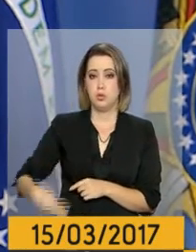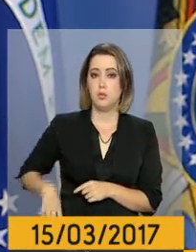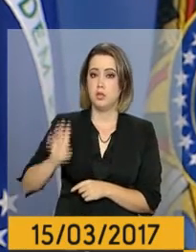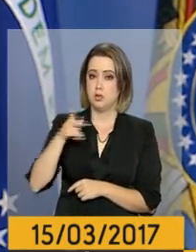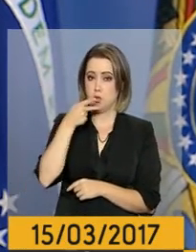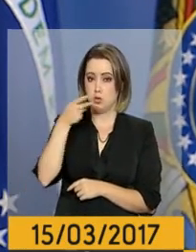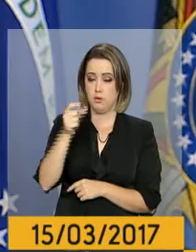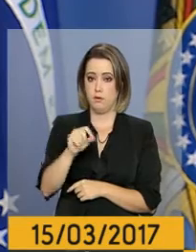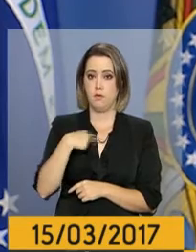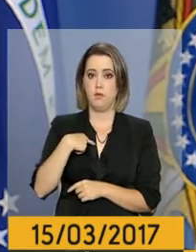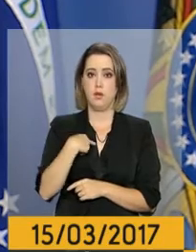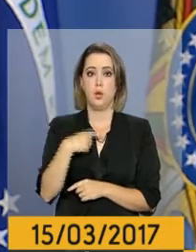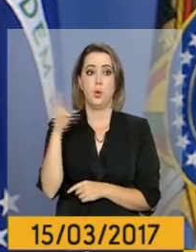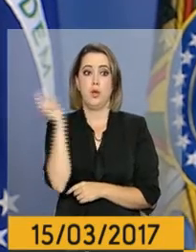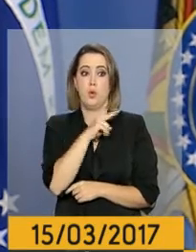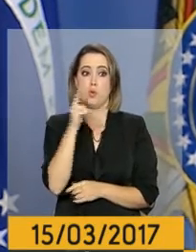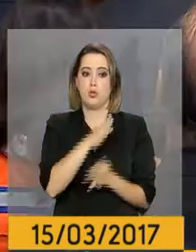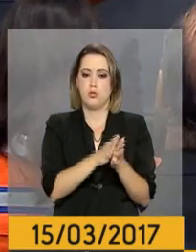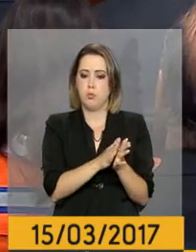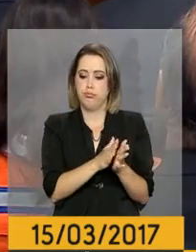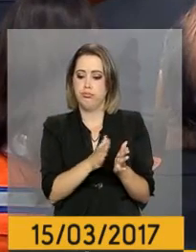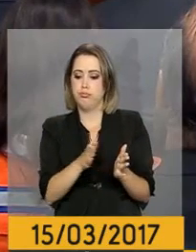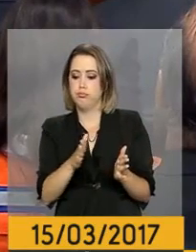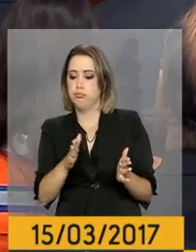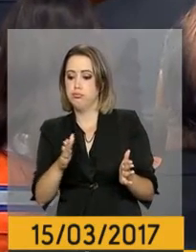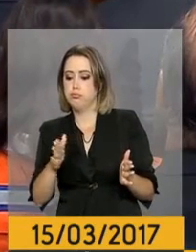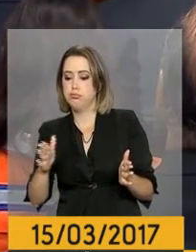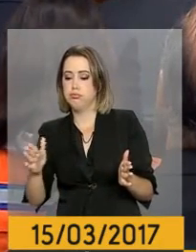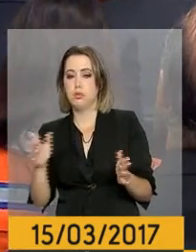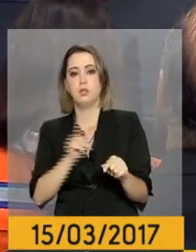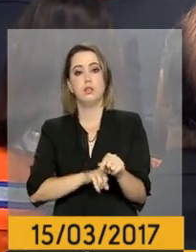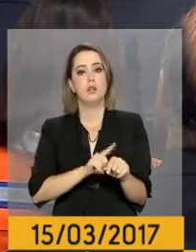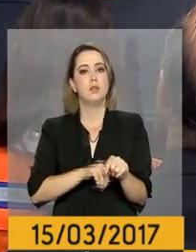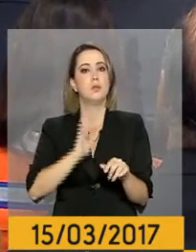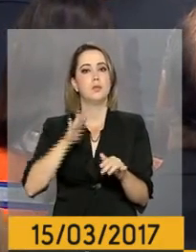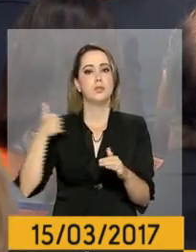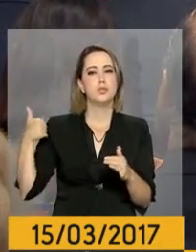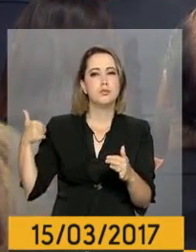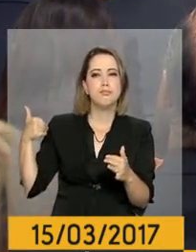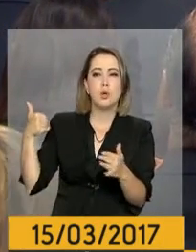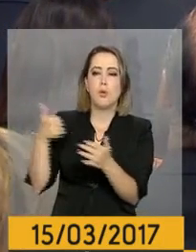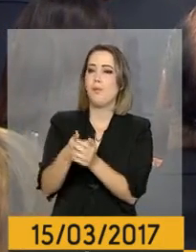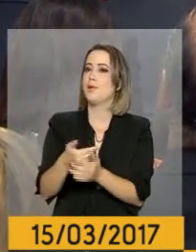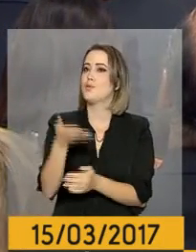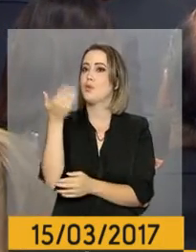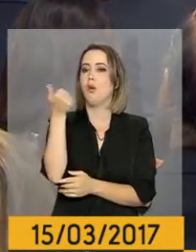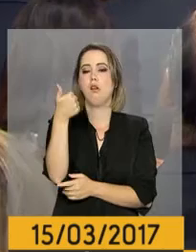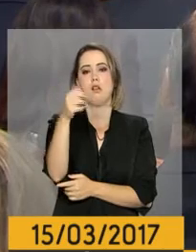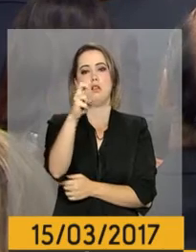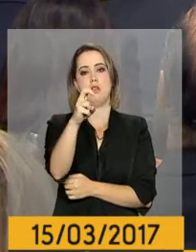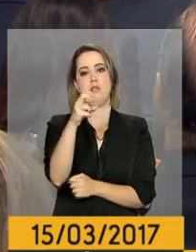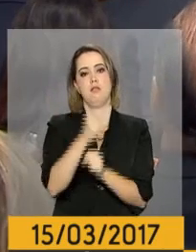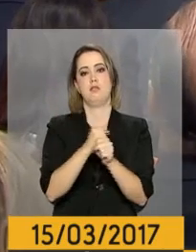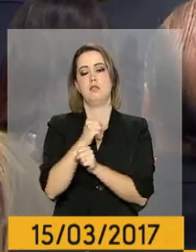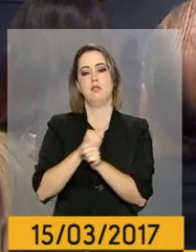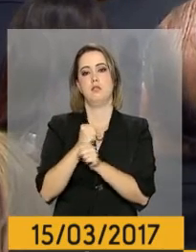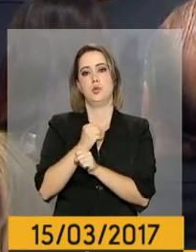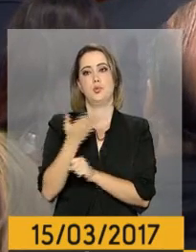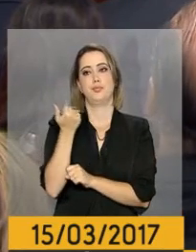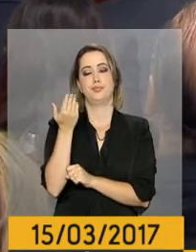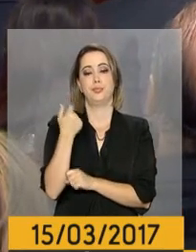emergência de longo prazo porque é um trabalho que foi realizado em si ou se há 15 anos atrás e eu converso